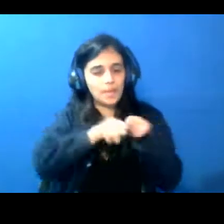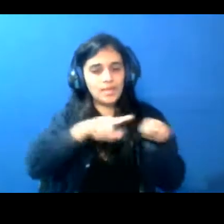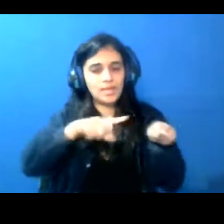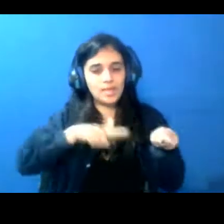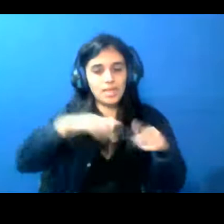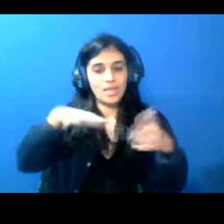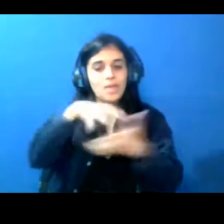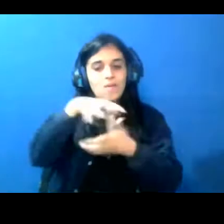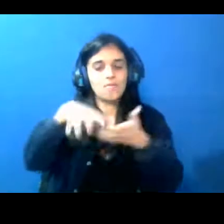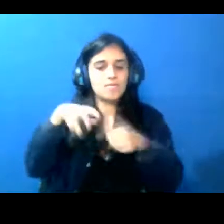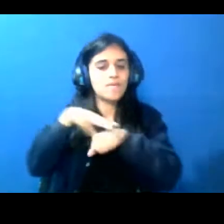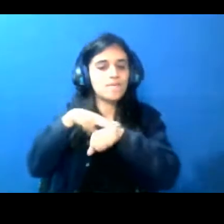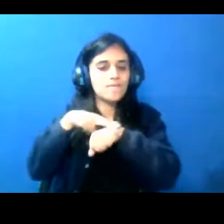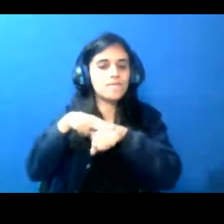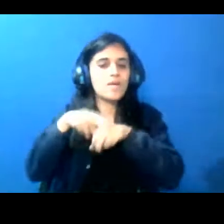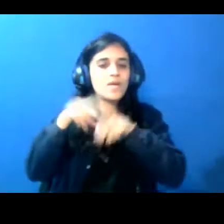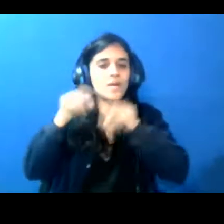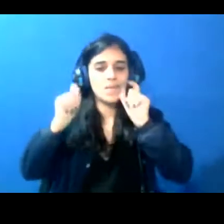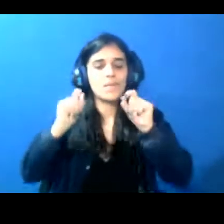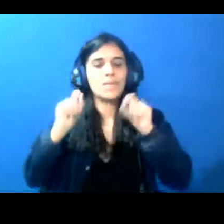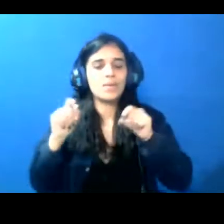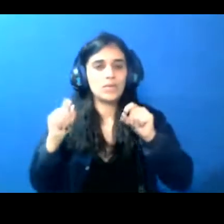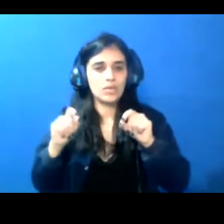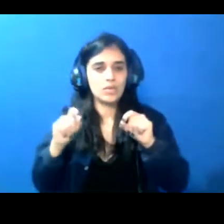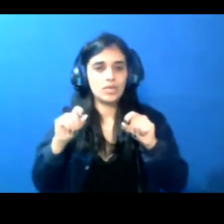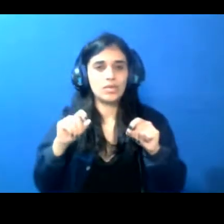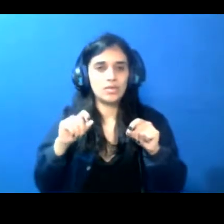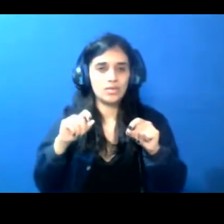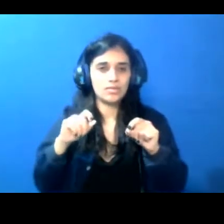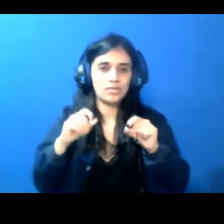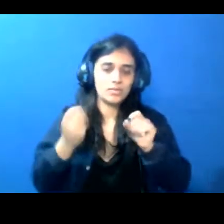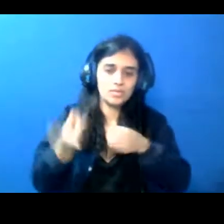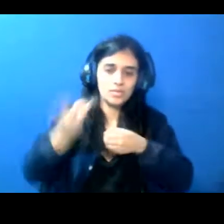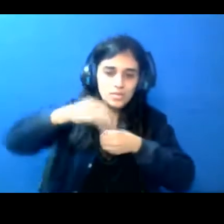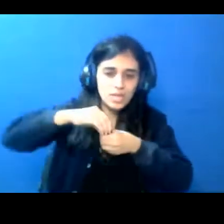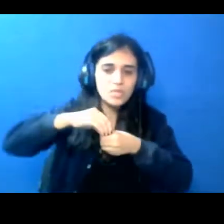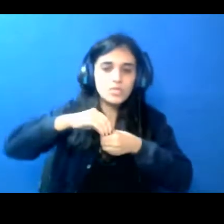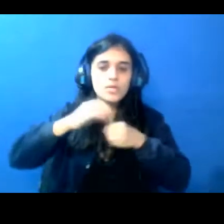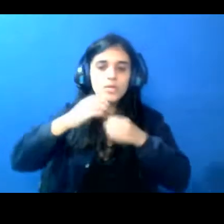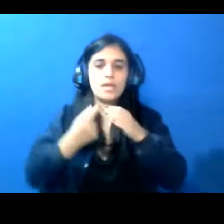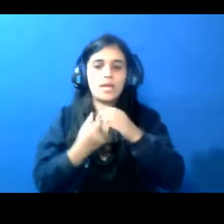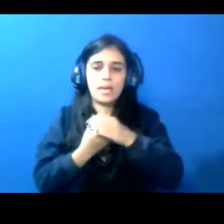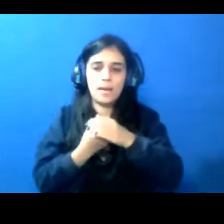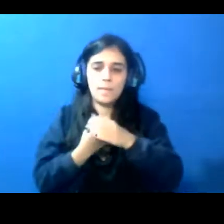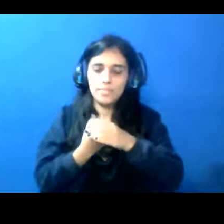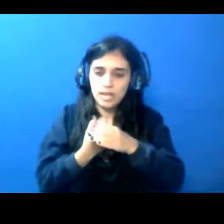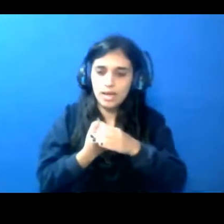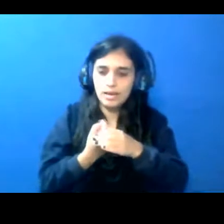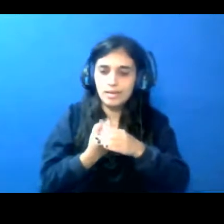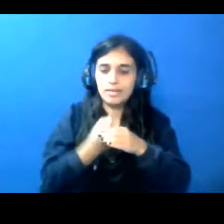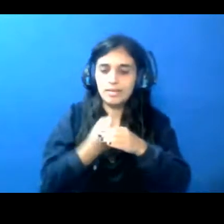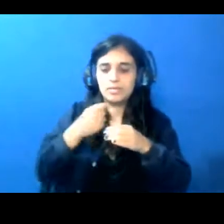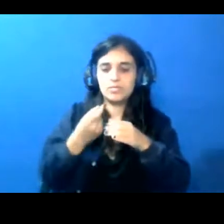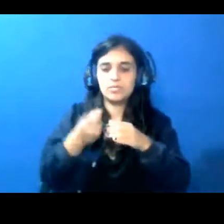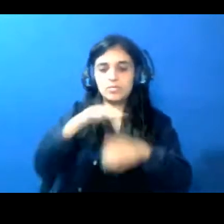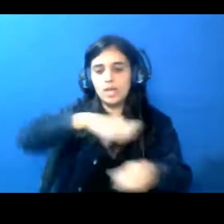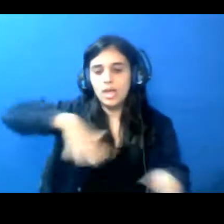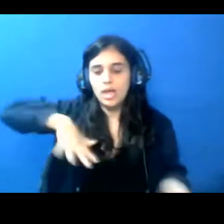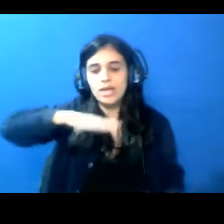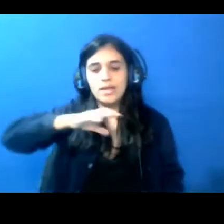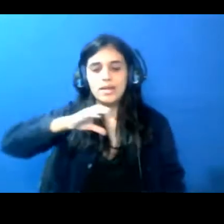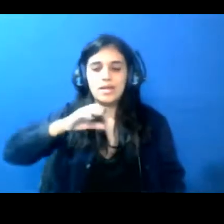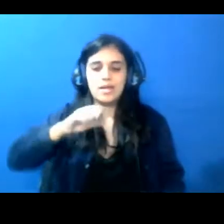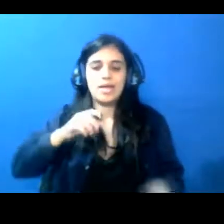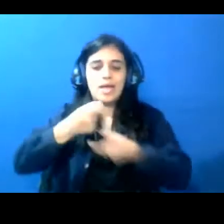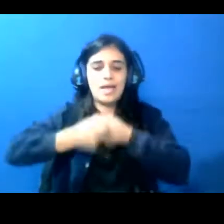é do que a imposição do capitalismo na agricultura, ferindo, então,